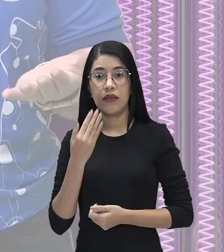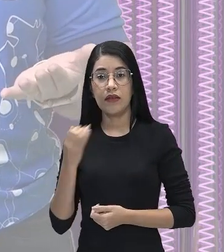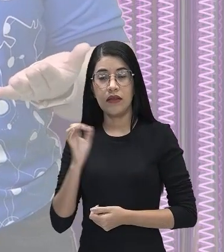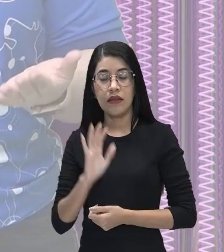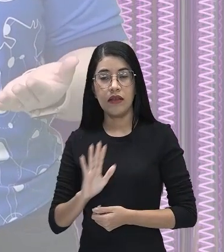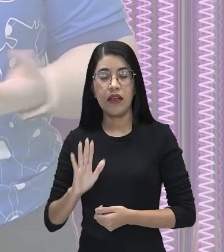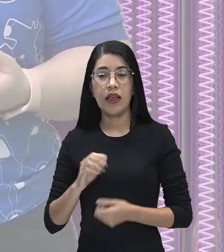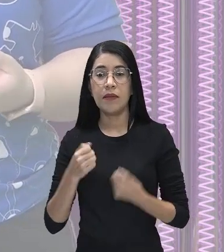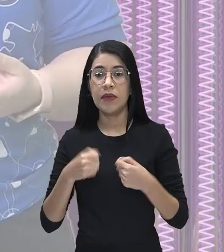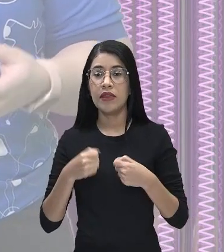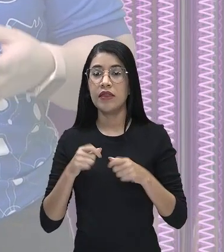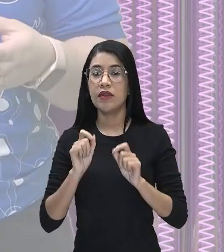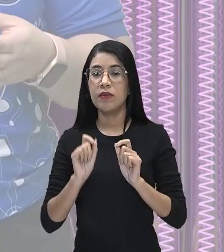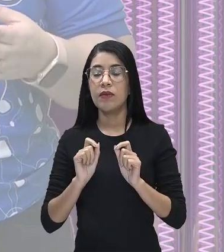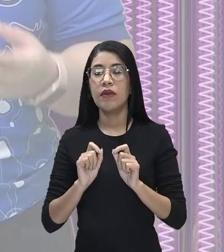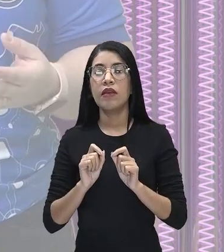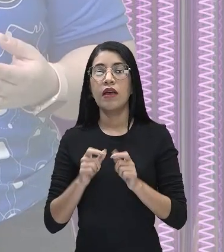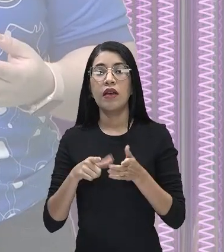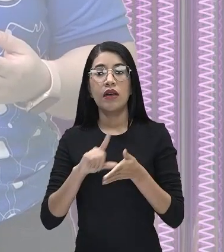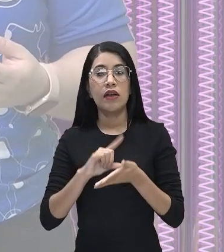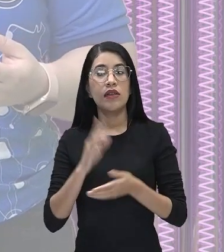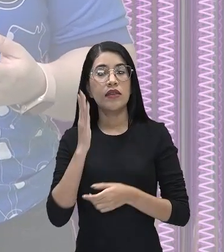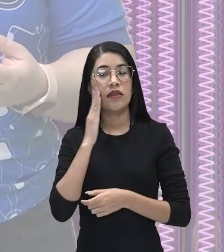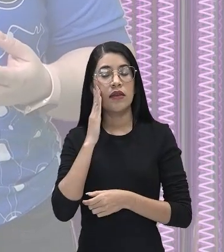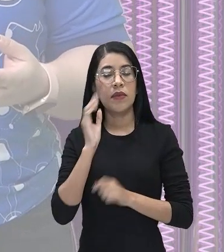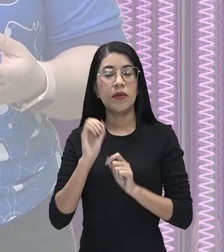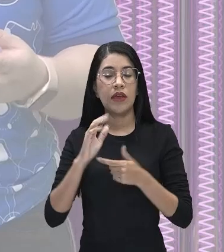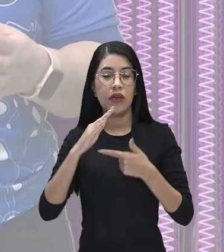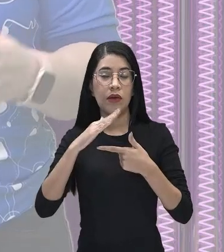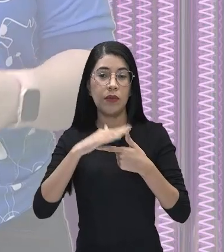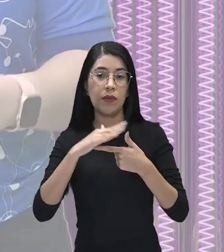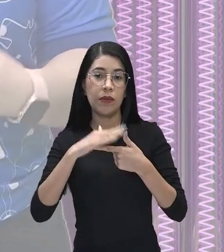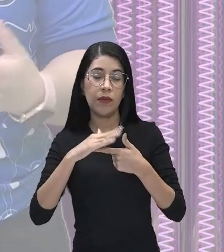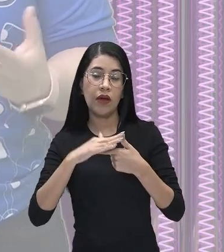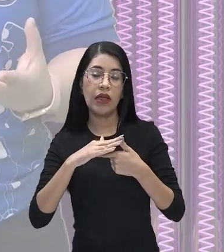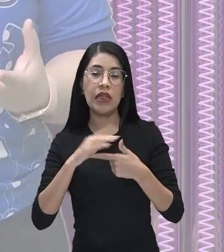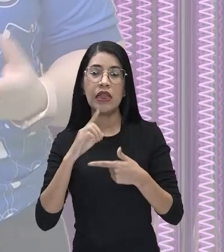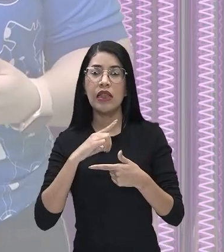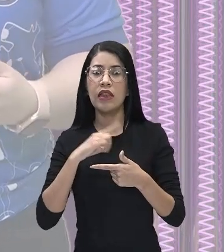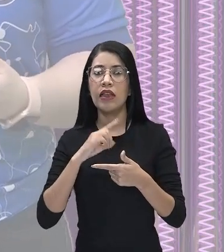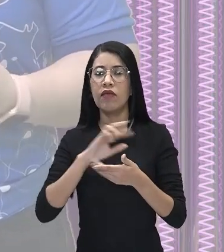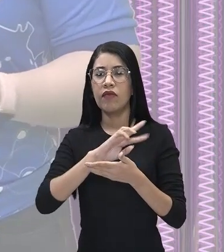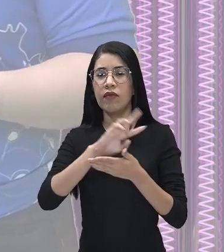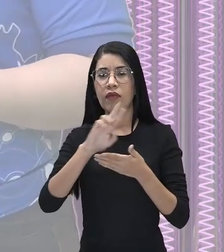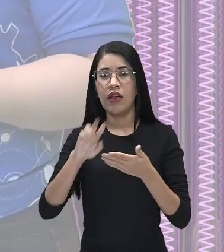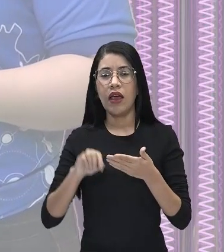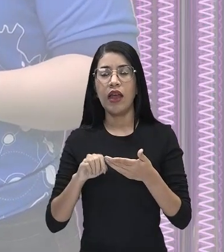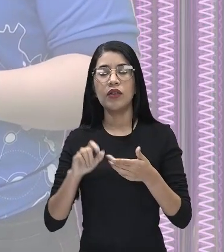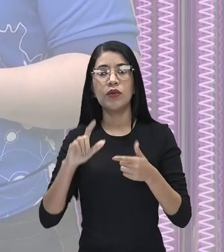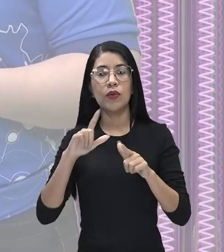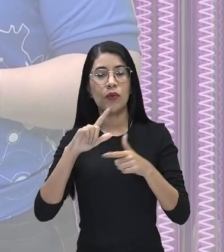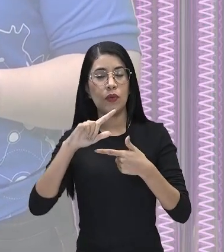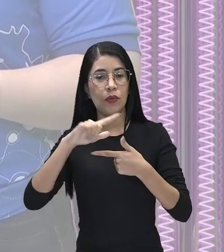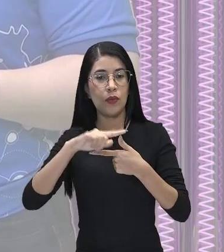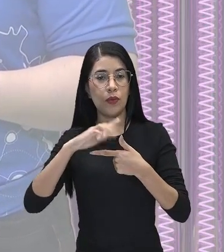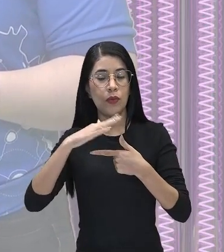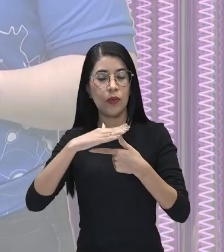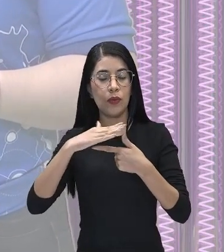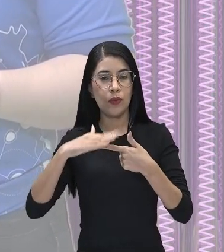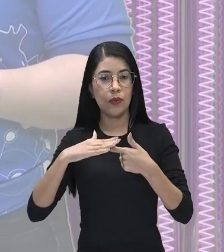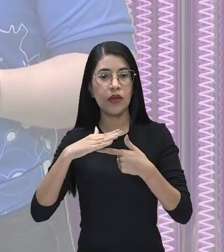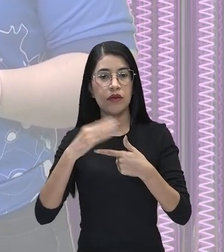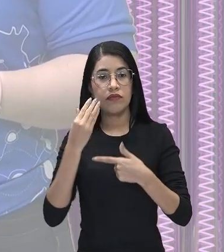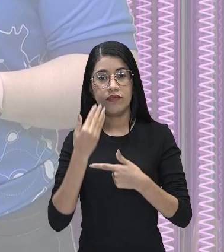gente precisa saber que o teorema de Pitágoras, ele envolve o quê? Um triângulo, olha só, como